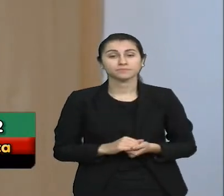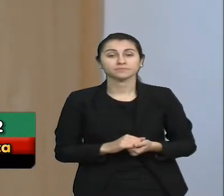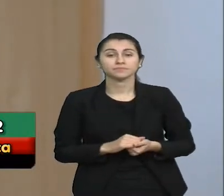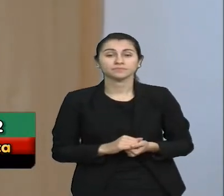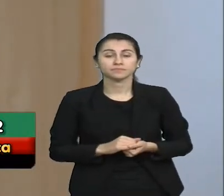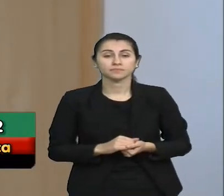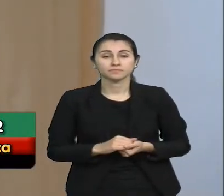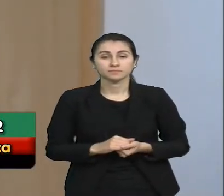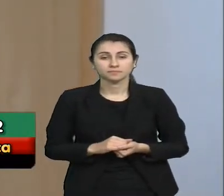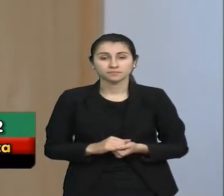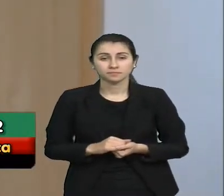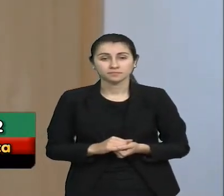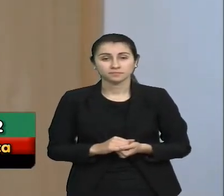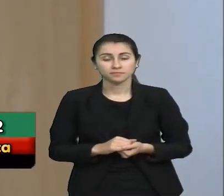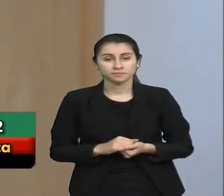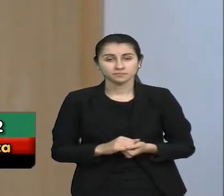que